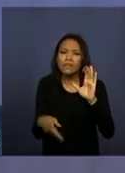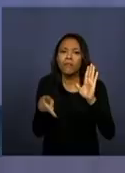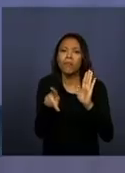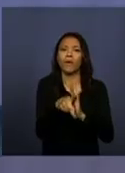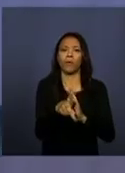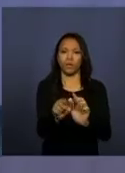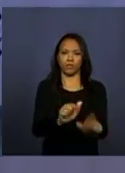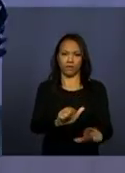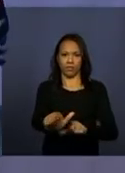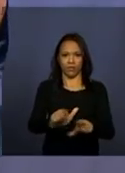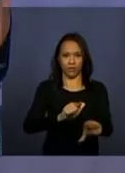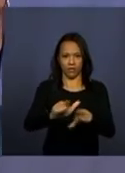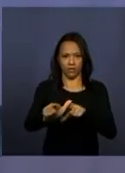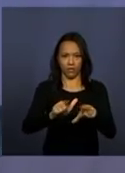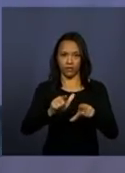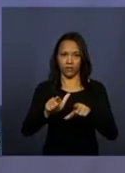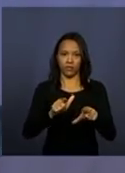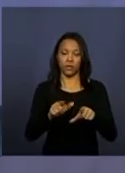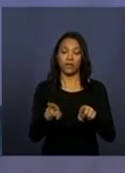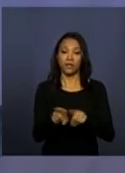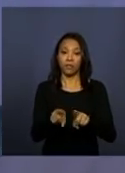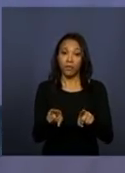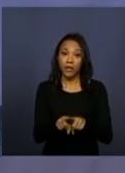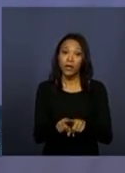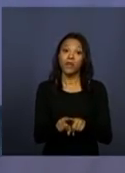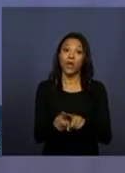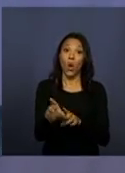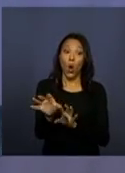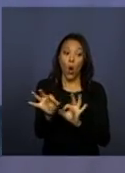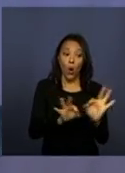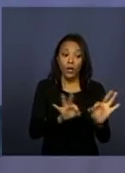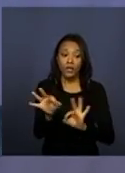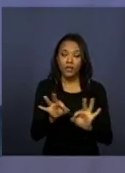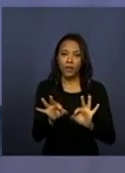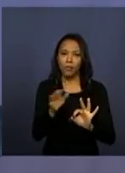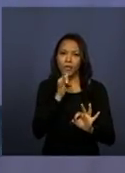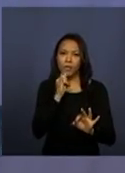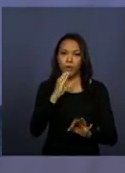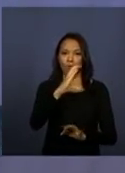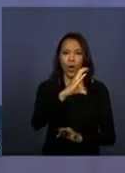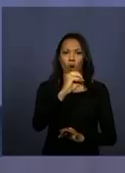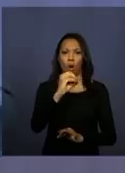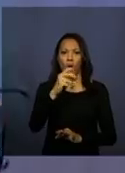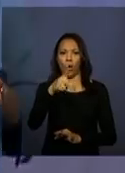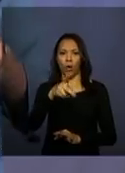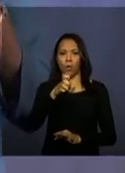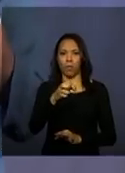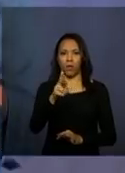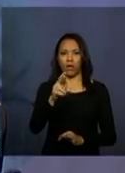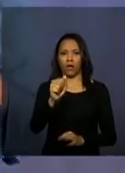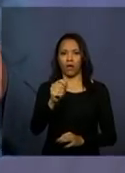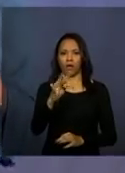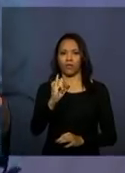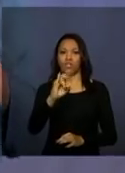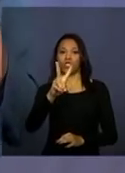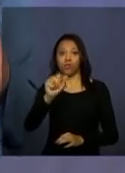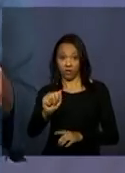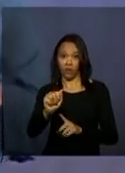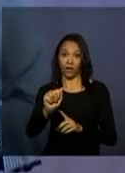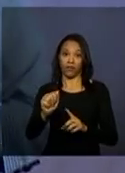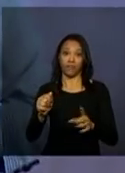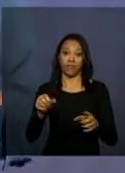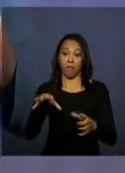isso, ainda mais estruturado em rede de cooperativas, tornará o movimento